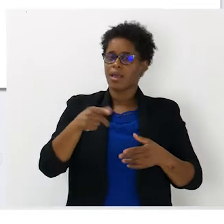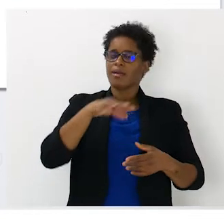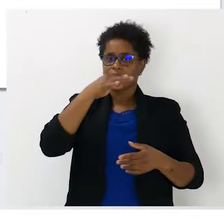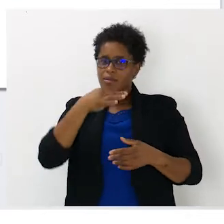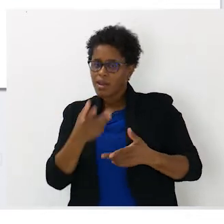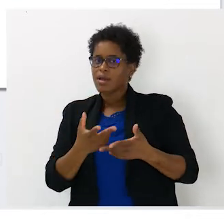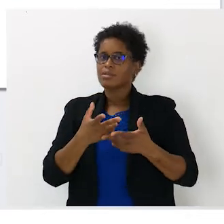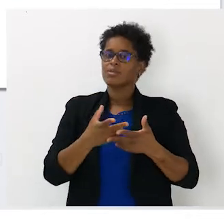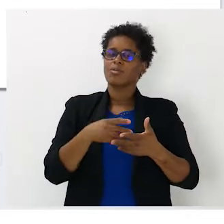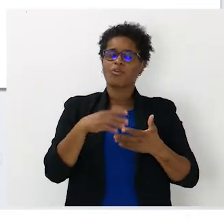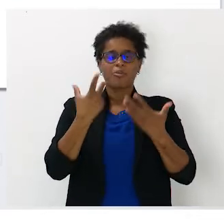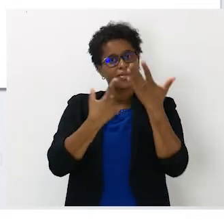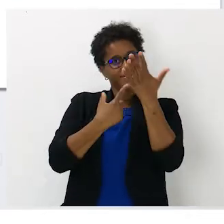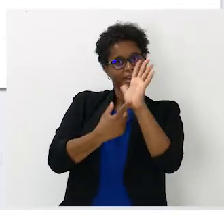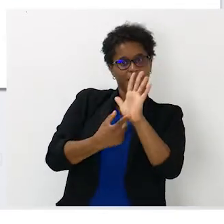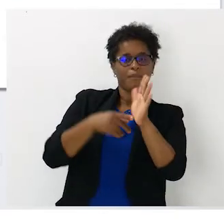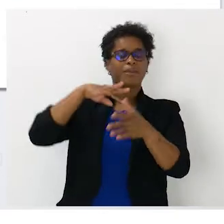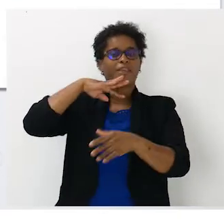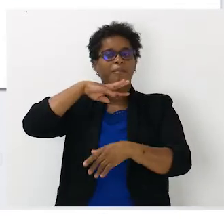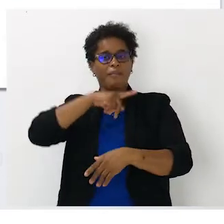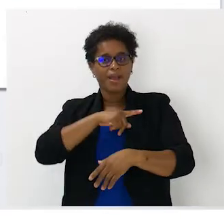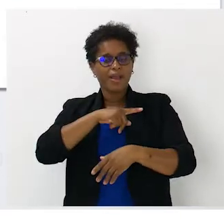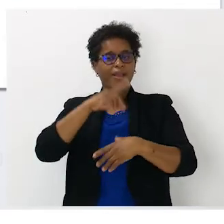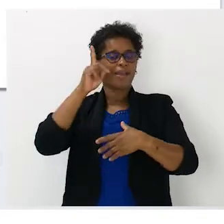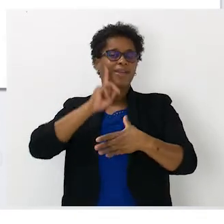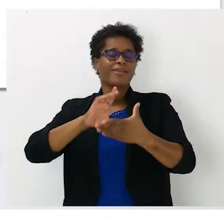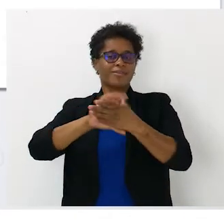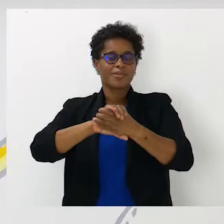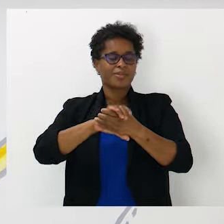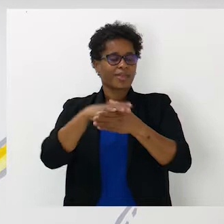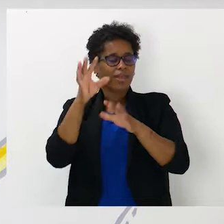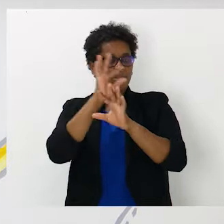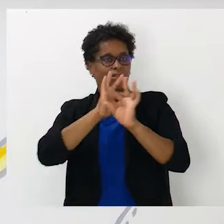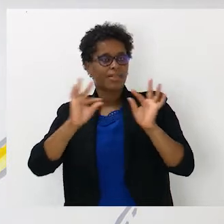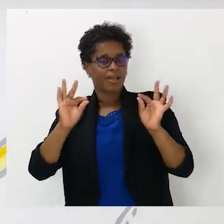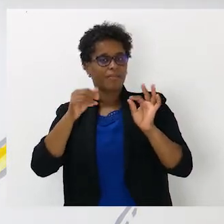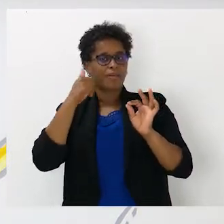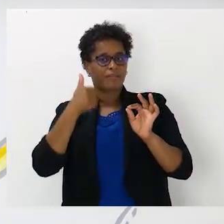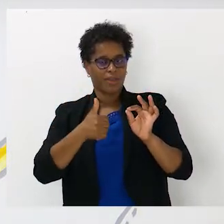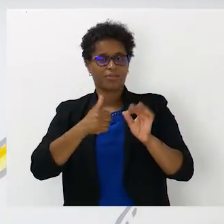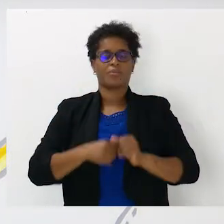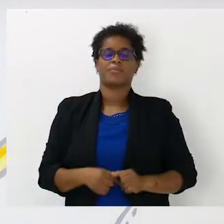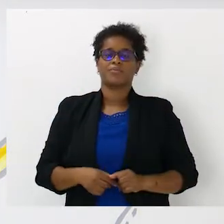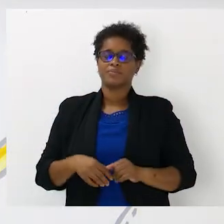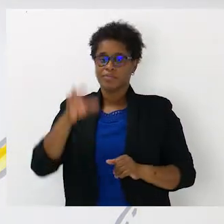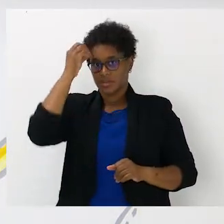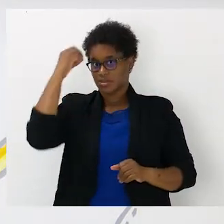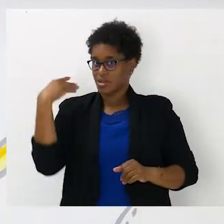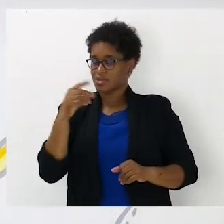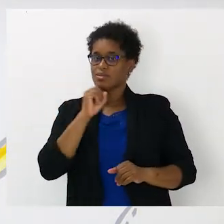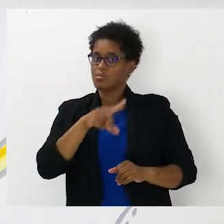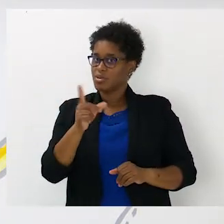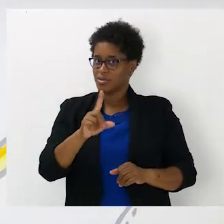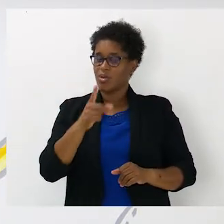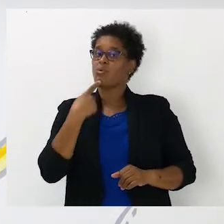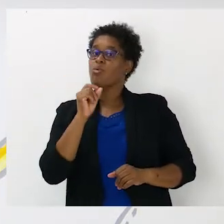reverenciada como modelo de mãe e esposa ideal. Só para verem que não pode esquecer o nome